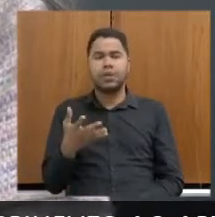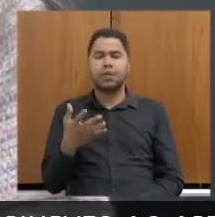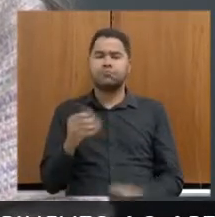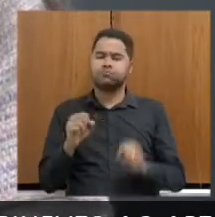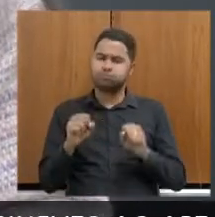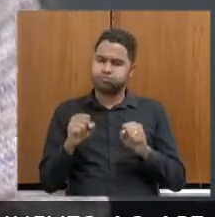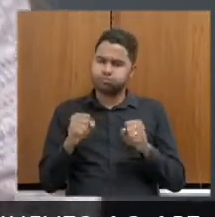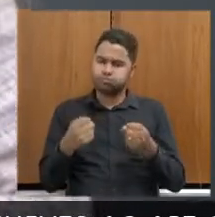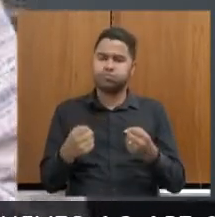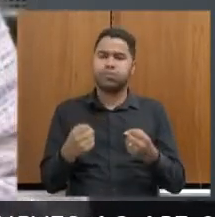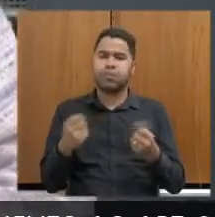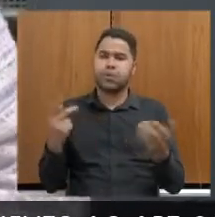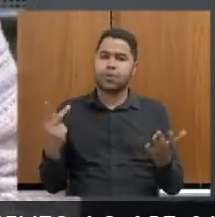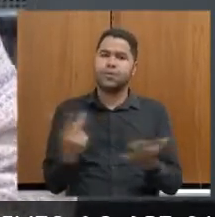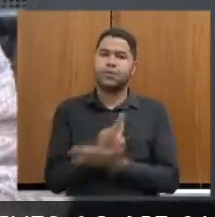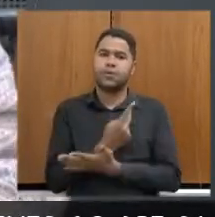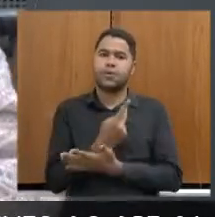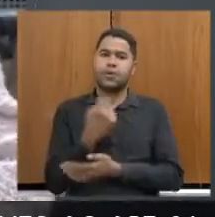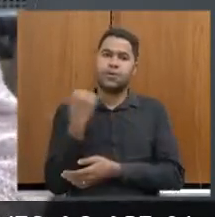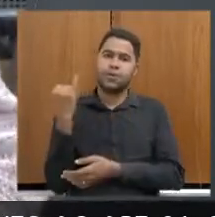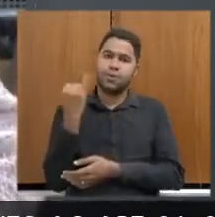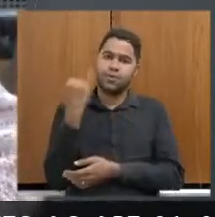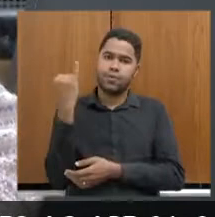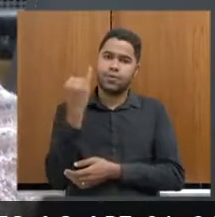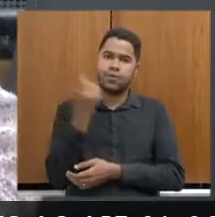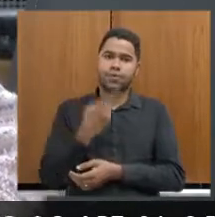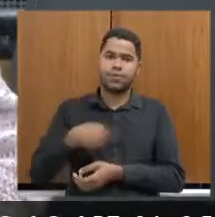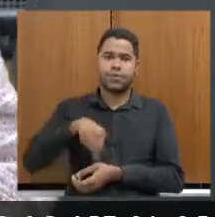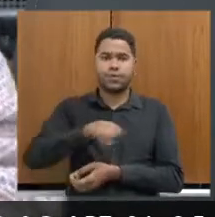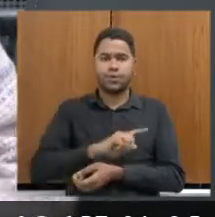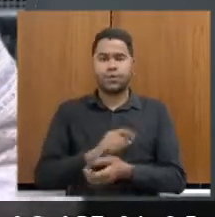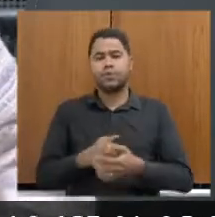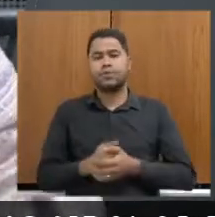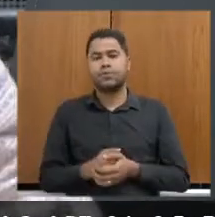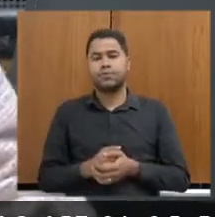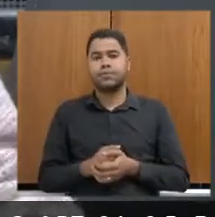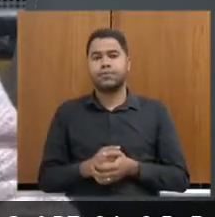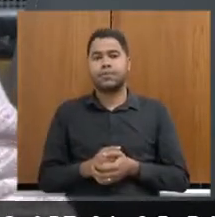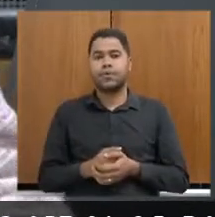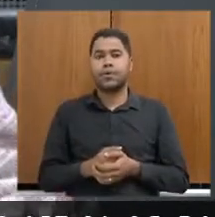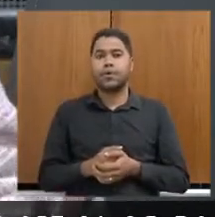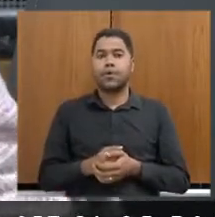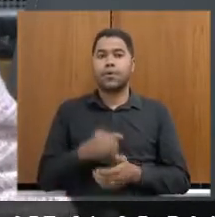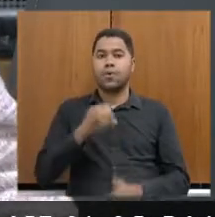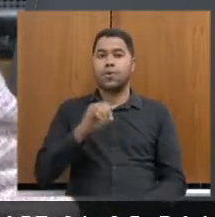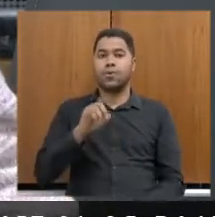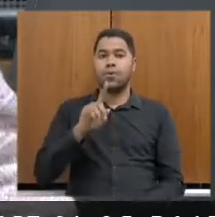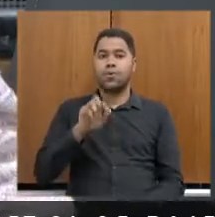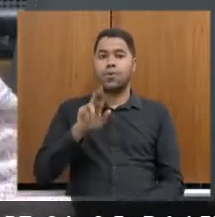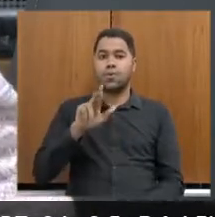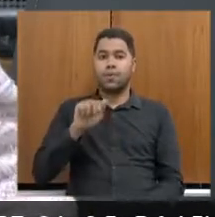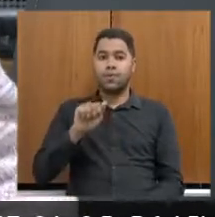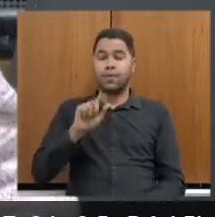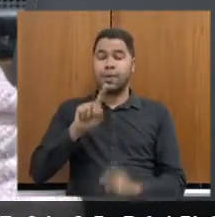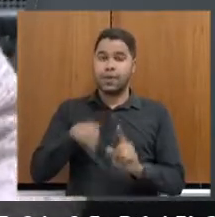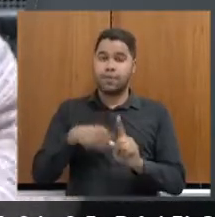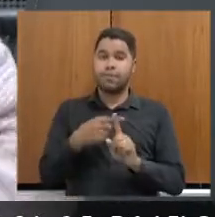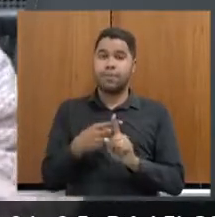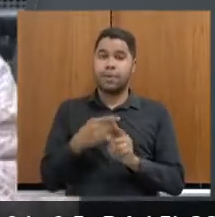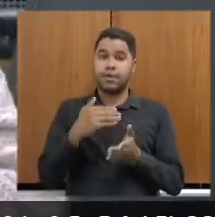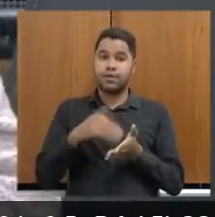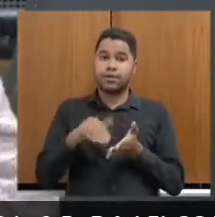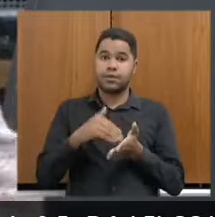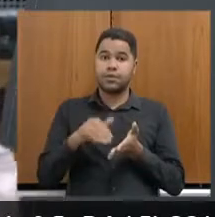por se esforçarem para que isso acontecesse a importância que tem para a gente o Opera mais secretário Queria te pedir